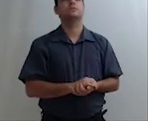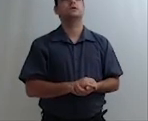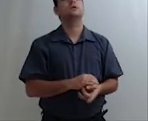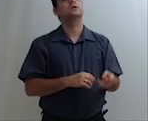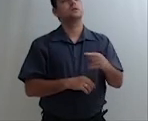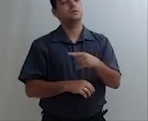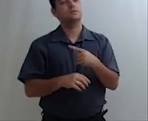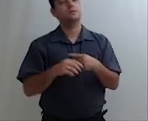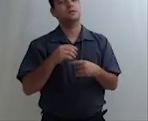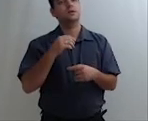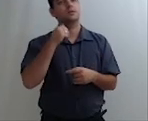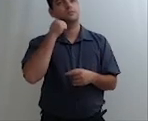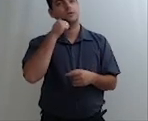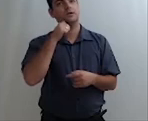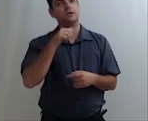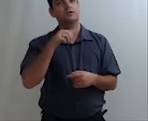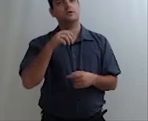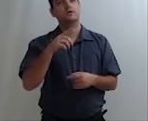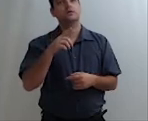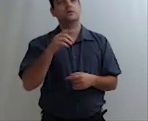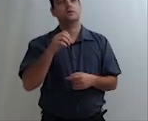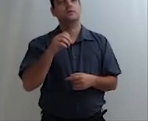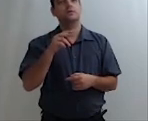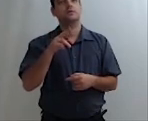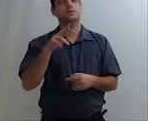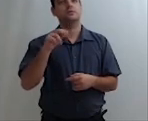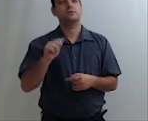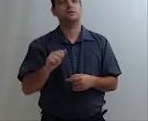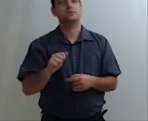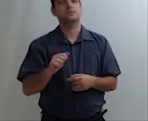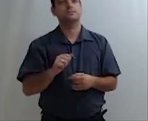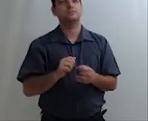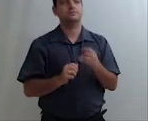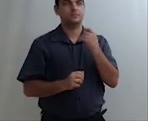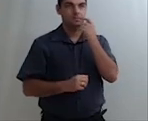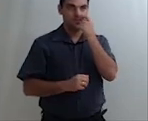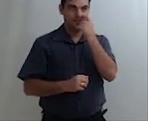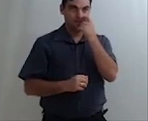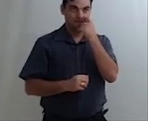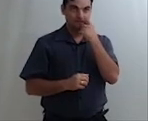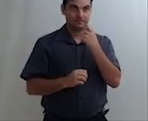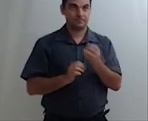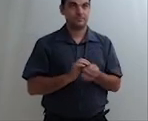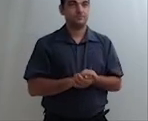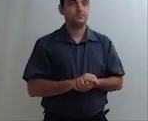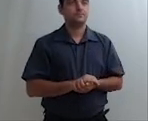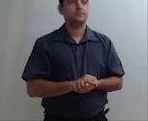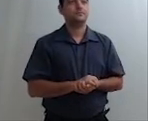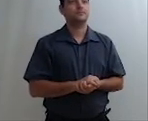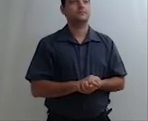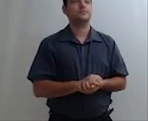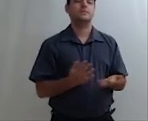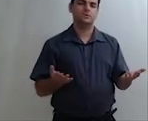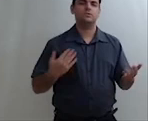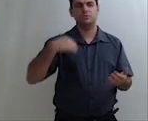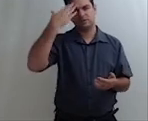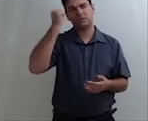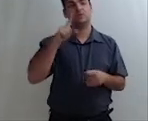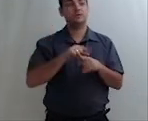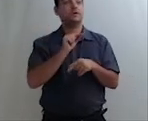doura Cavalcante eh eu como se sabe né o Ministério